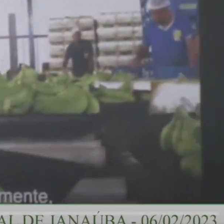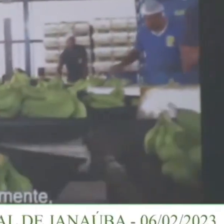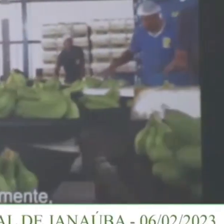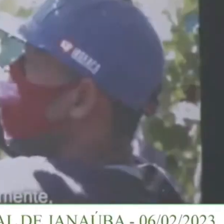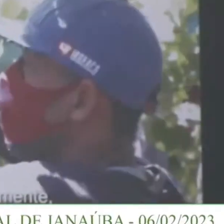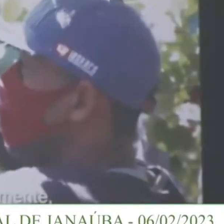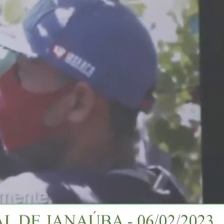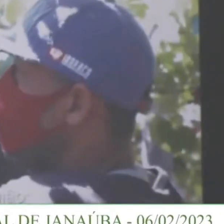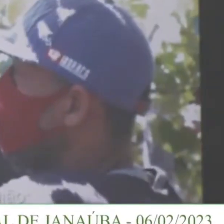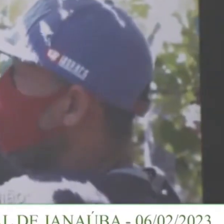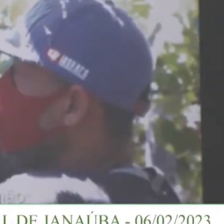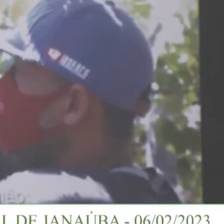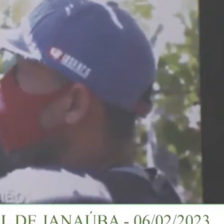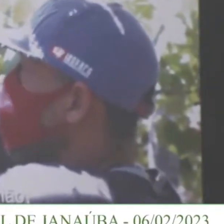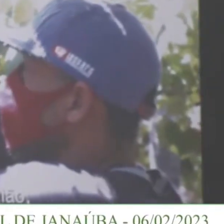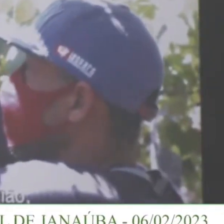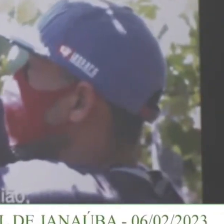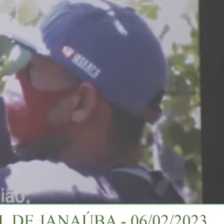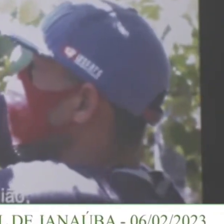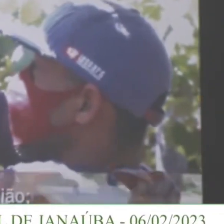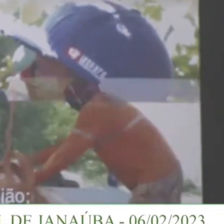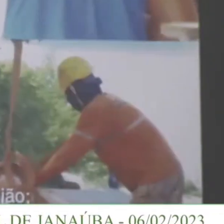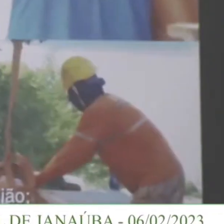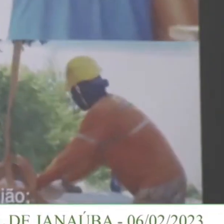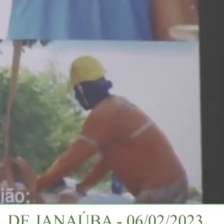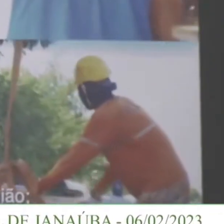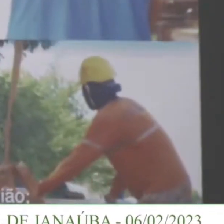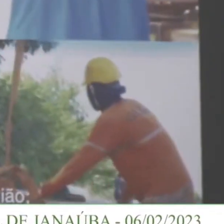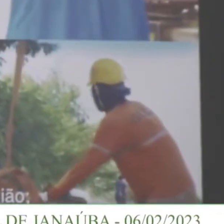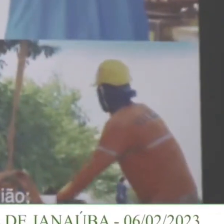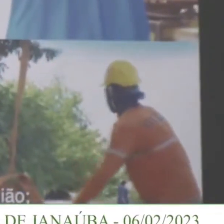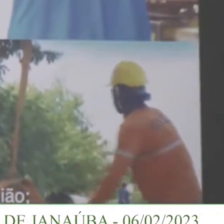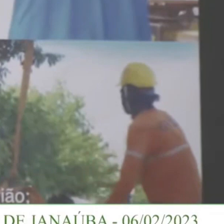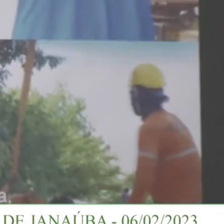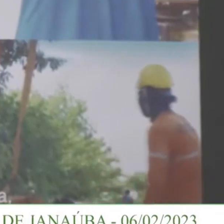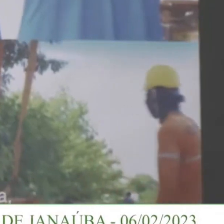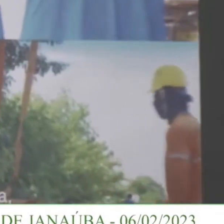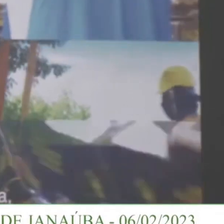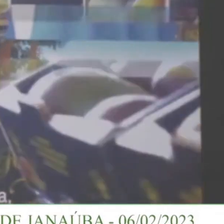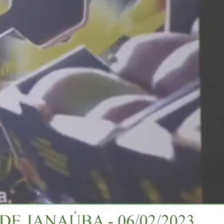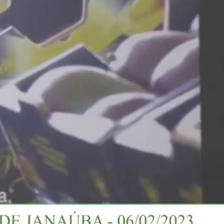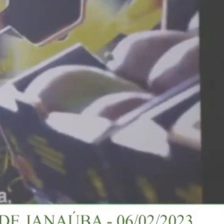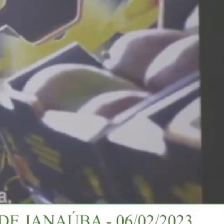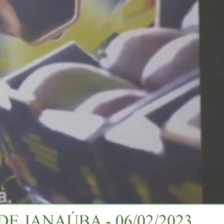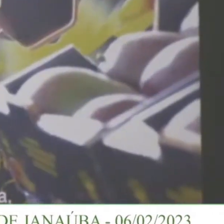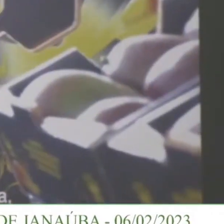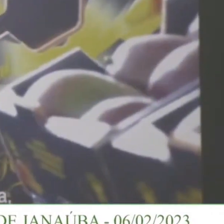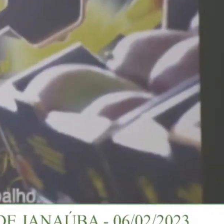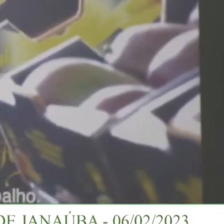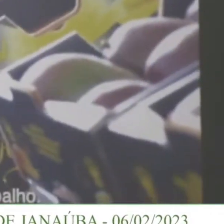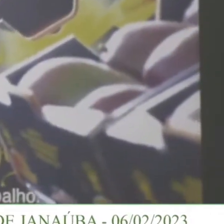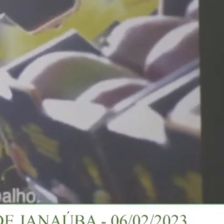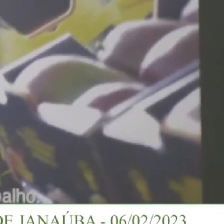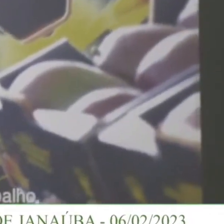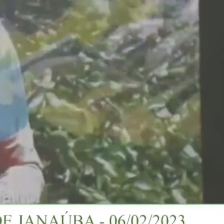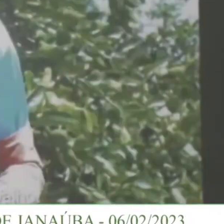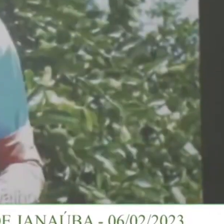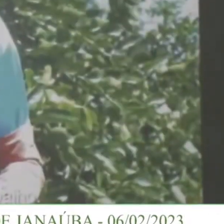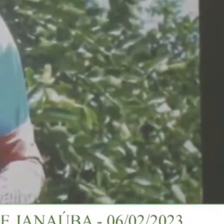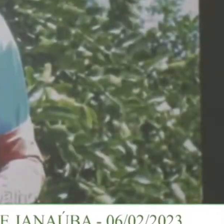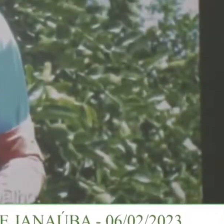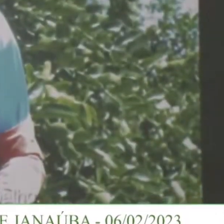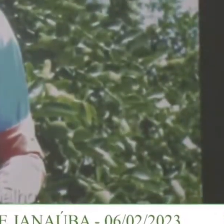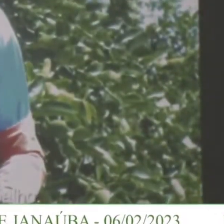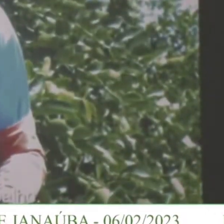gera diretamente mais de 53 mil empregos na região. E ao longo da cadeia produtiva, são mais de